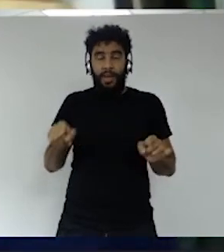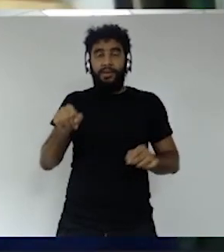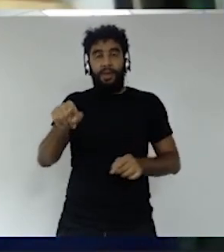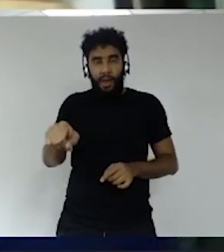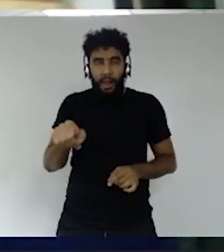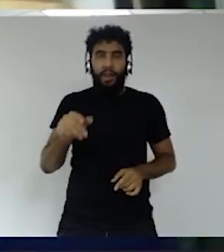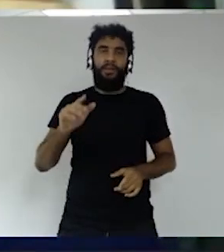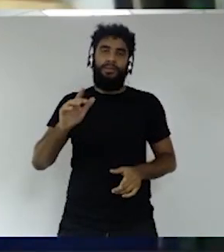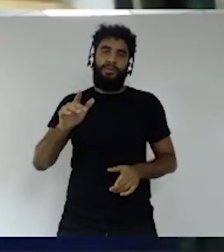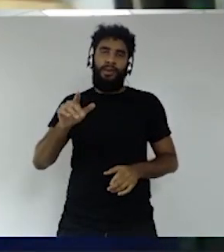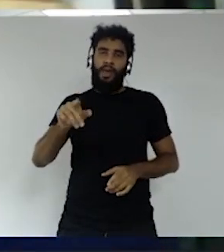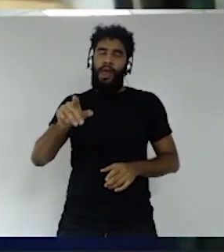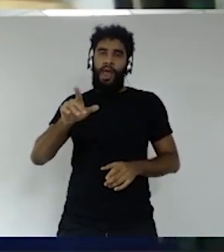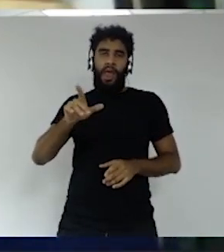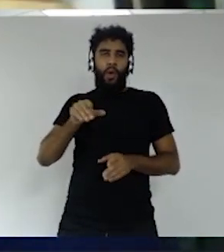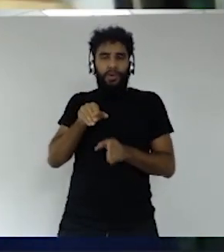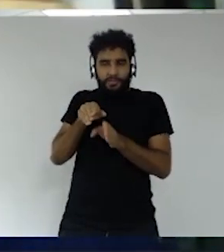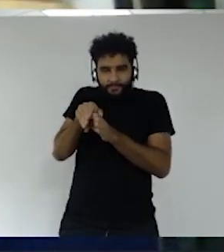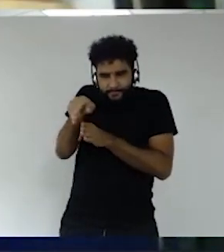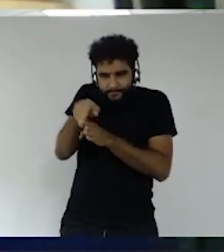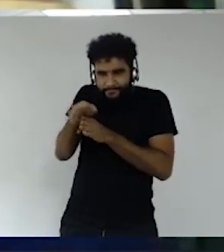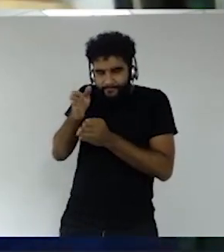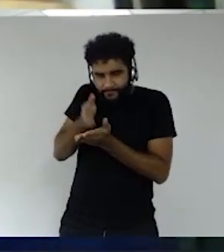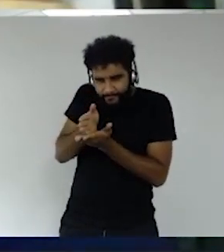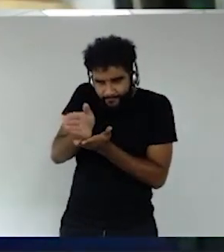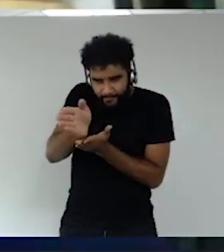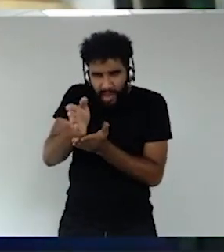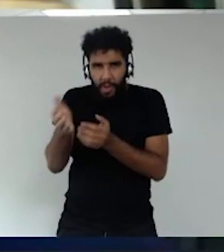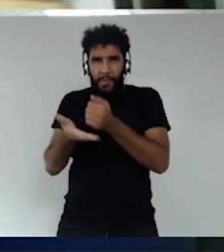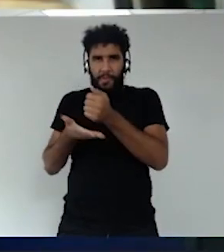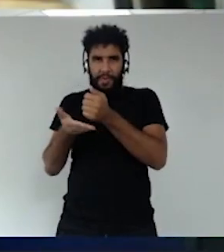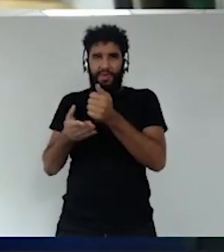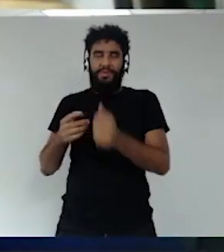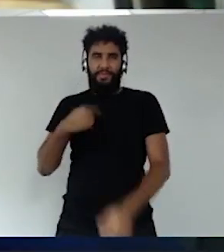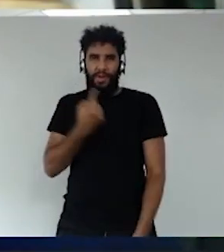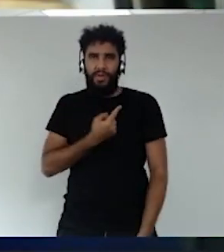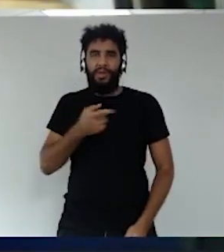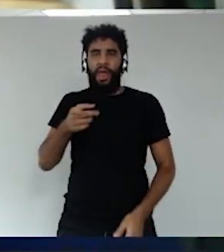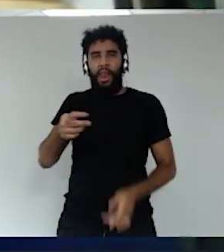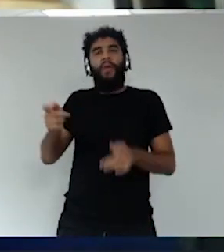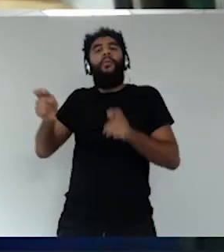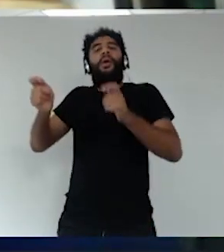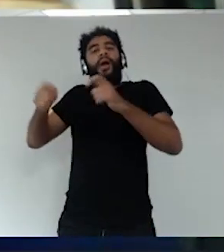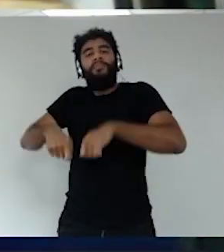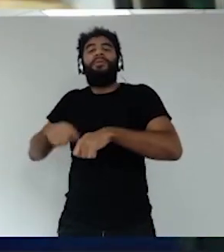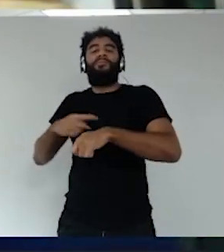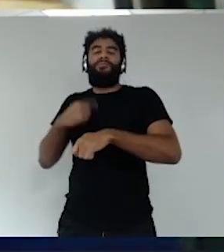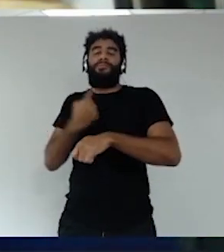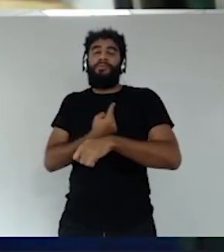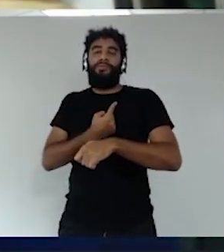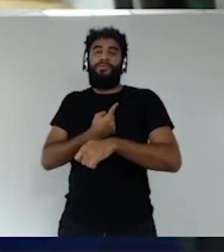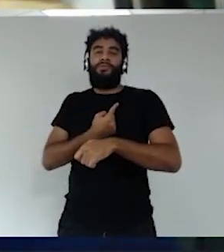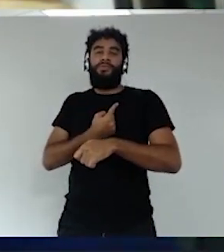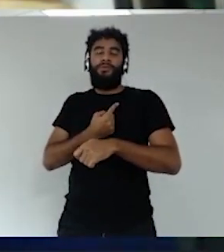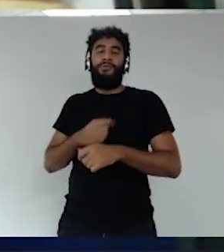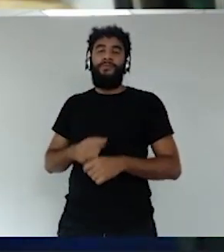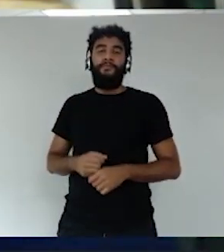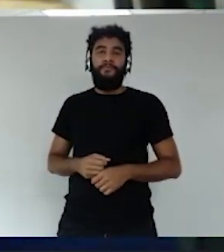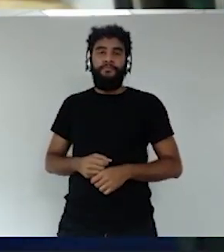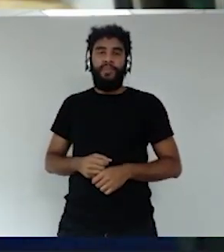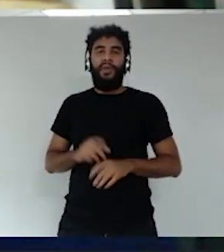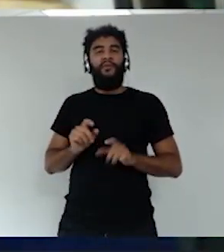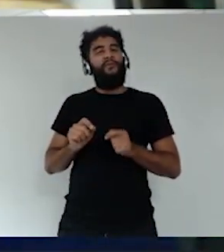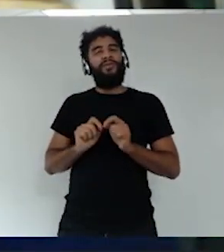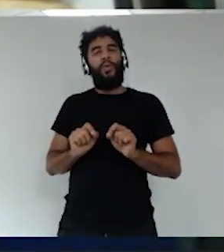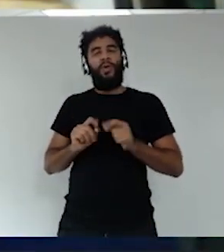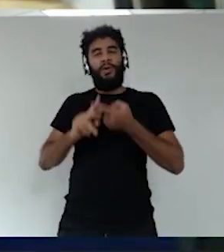assim, o cerne, o norte básico de uma nova habilidade que altera, transforma